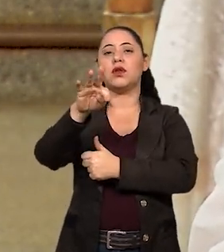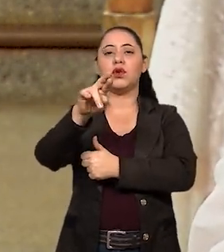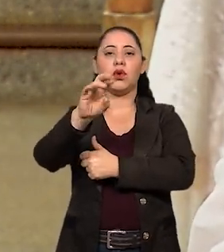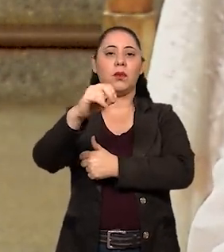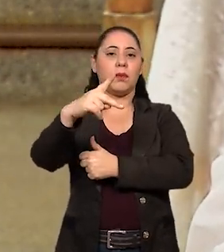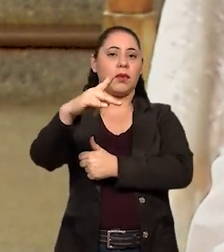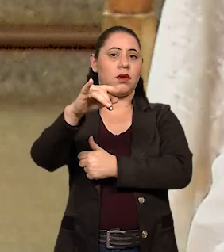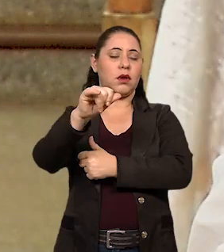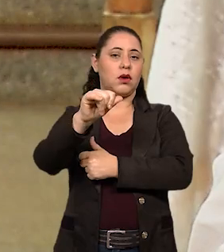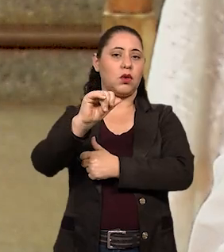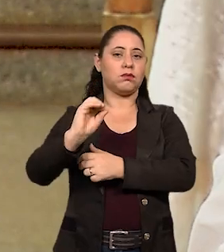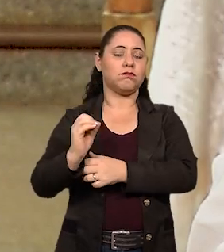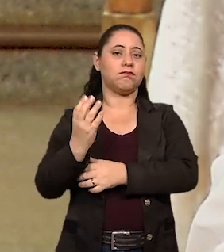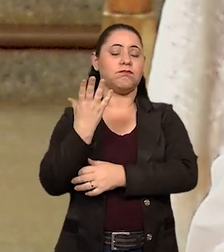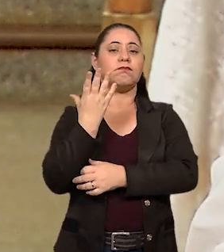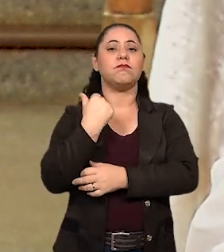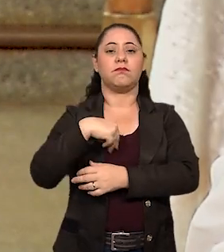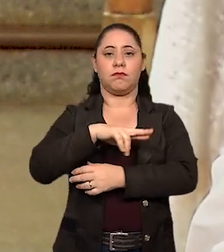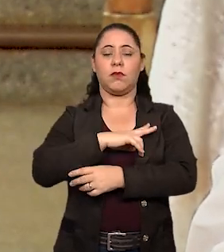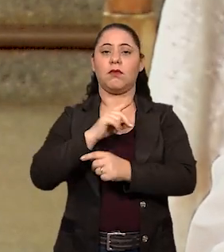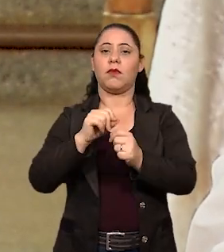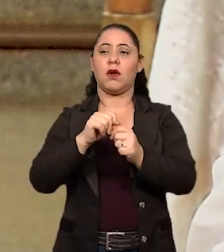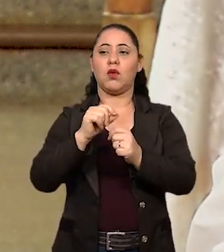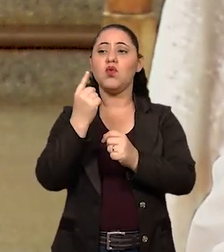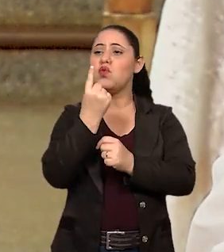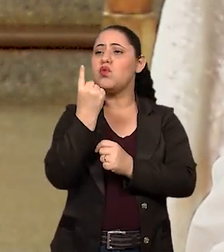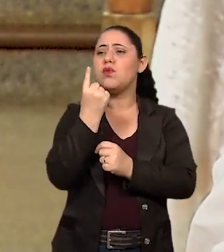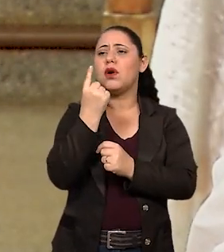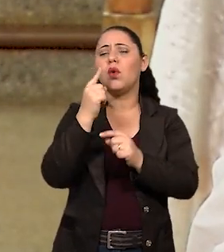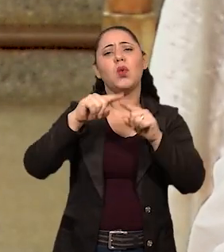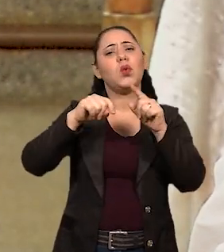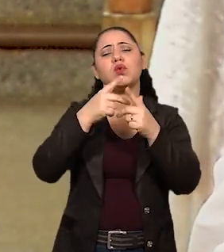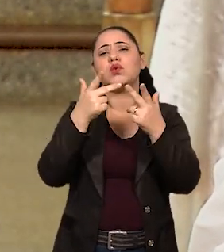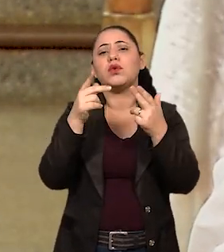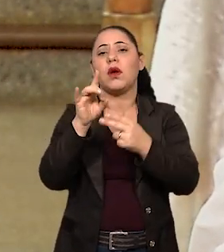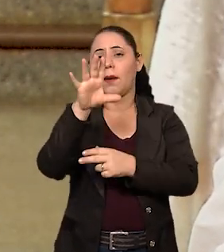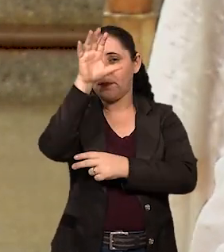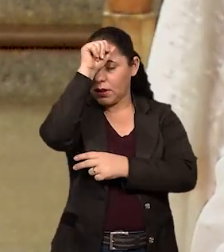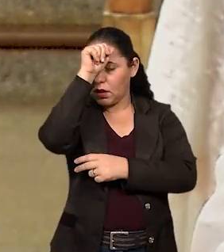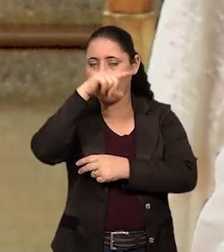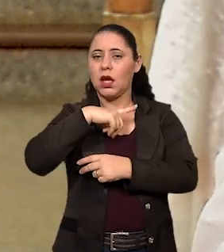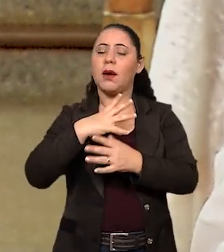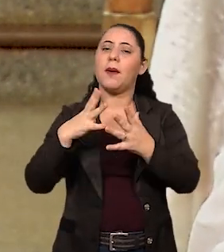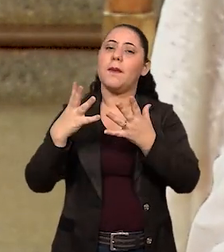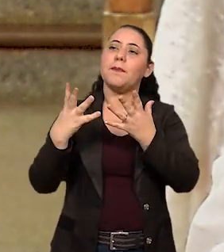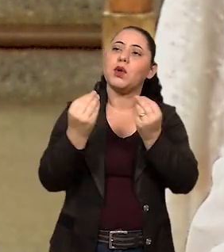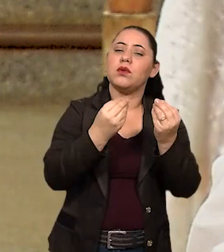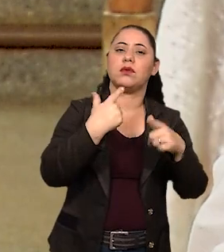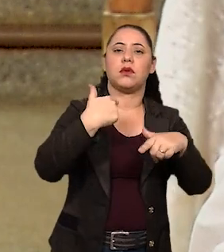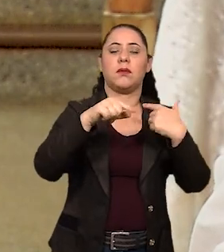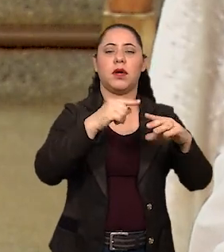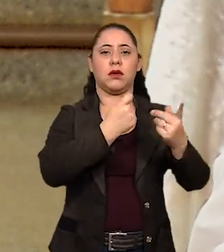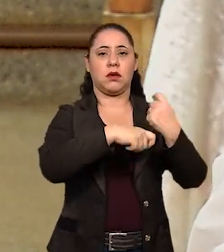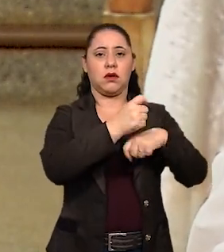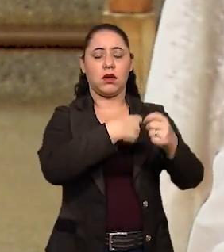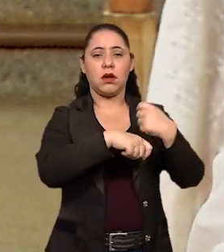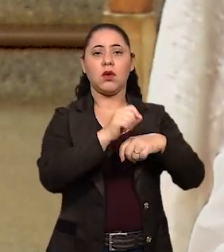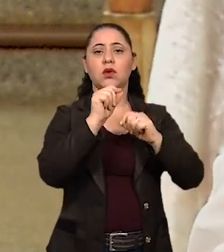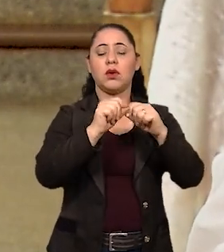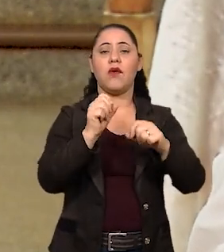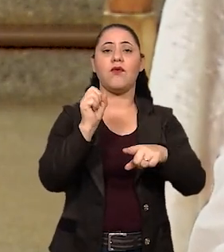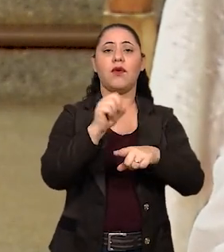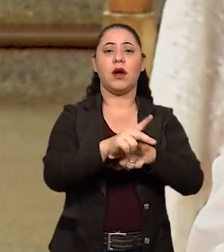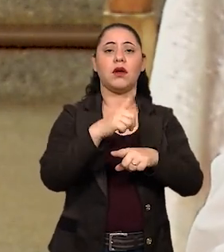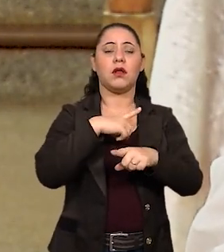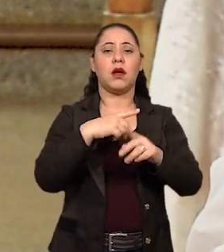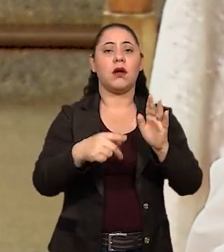realiza, é só uma das vertentes do que a gente aprende aqui na Ordem Demolei. A gente tem muitos trabalhos administrativos, como por exemplo, entre